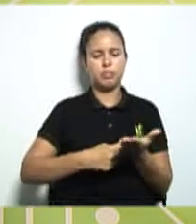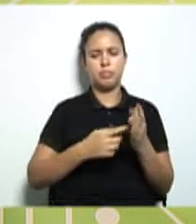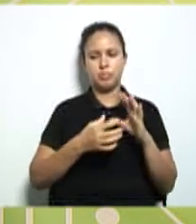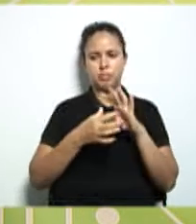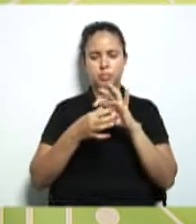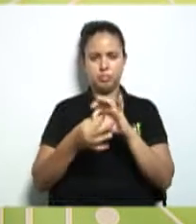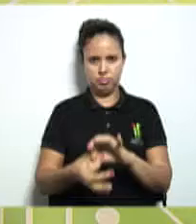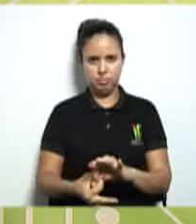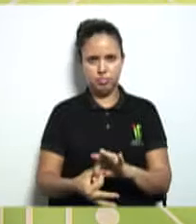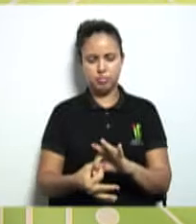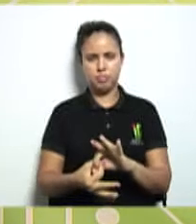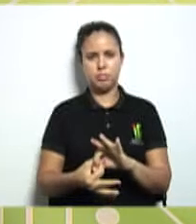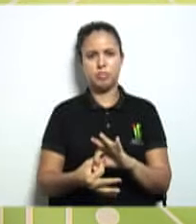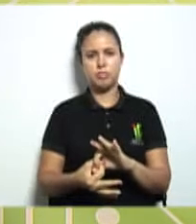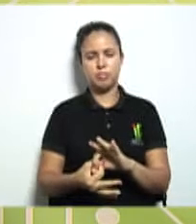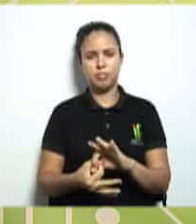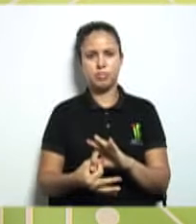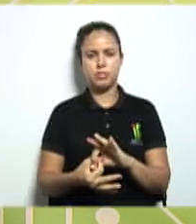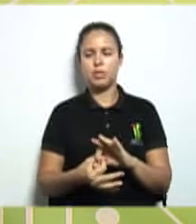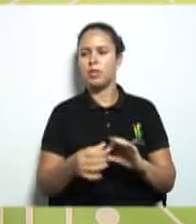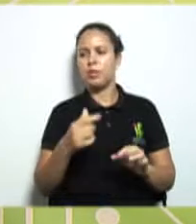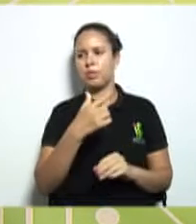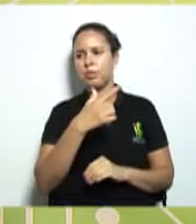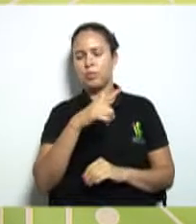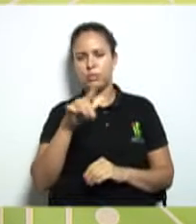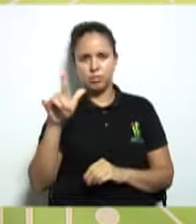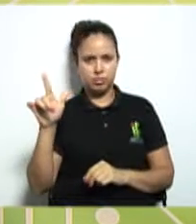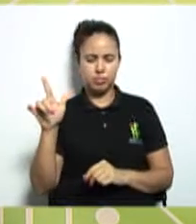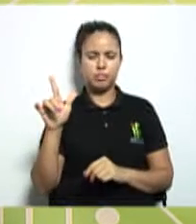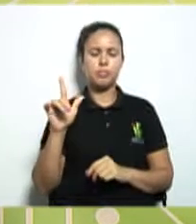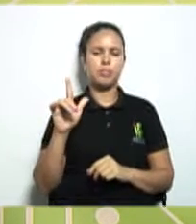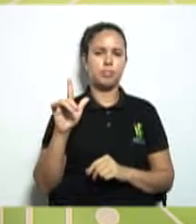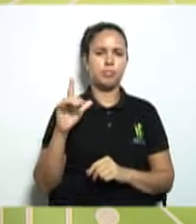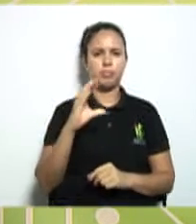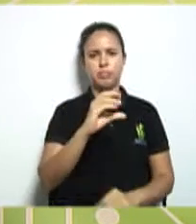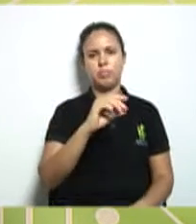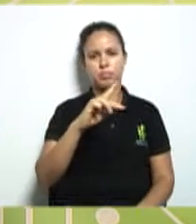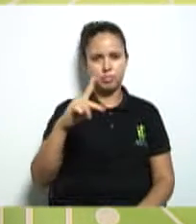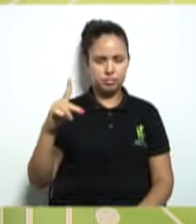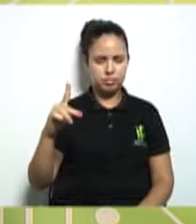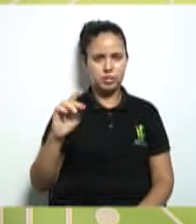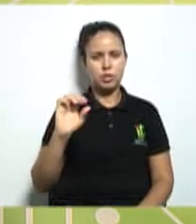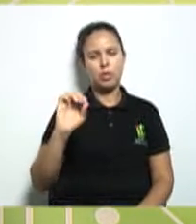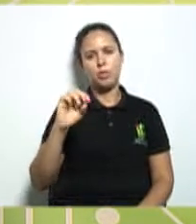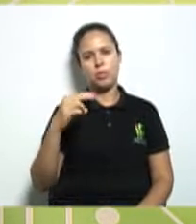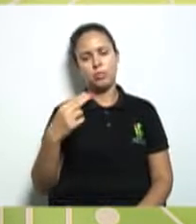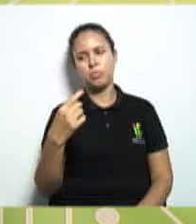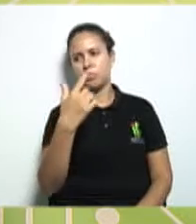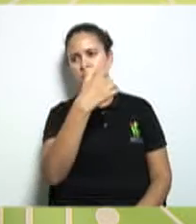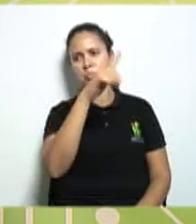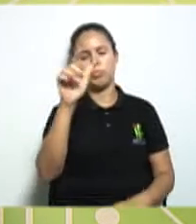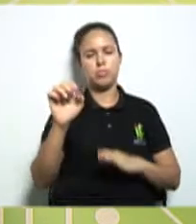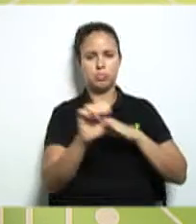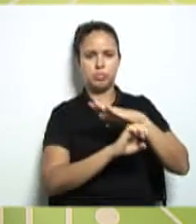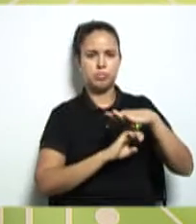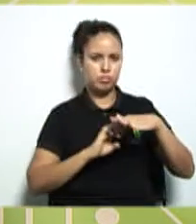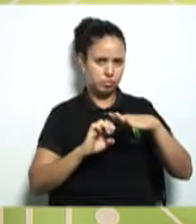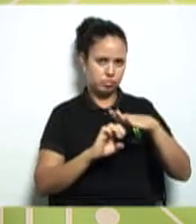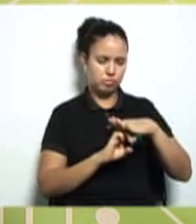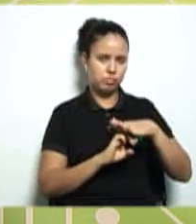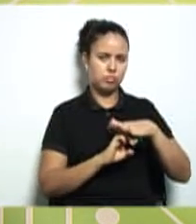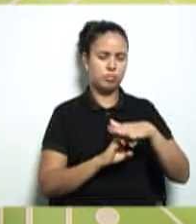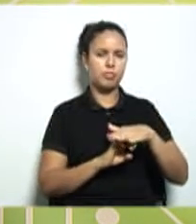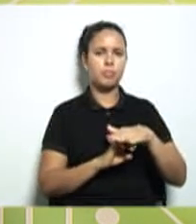parcerias, seja com outras cooperativas ou seja com outras organizações. No